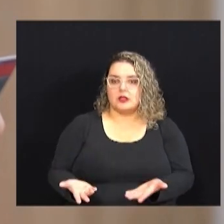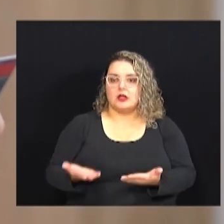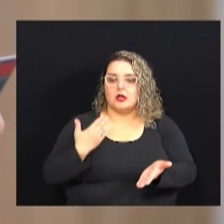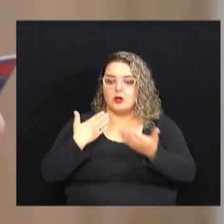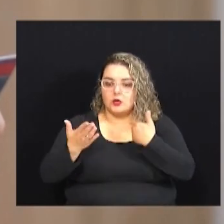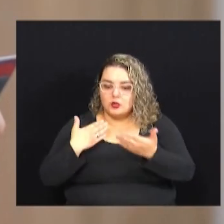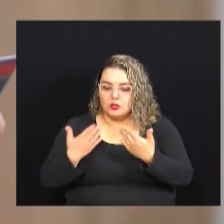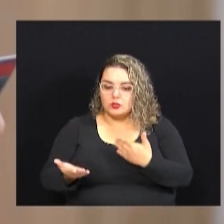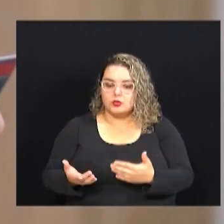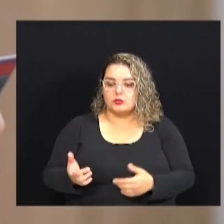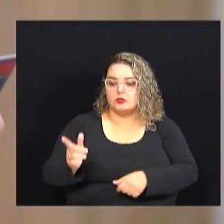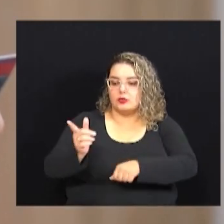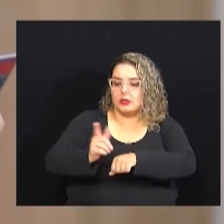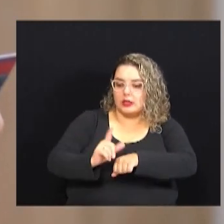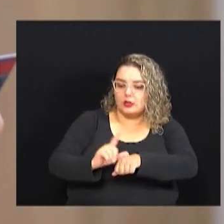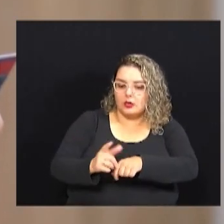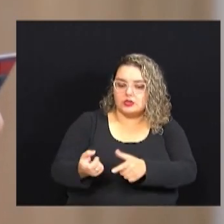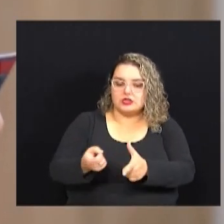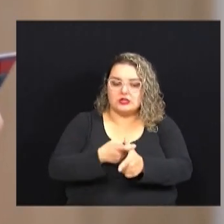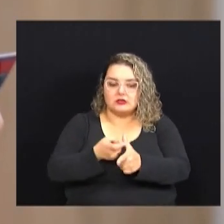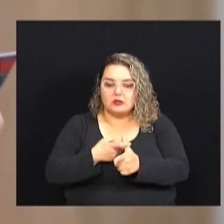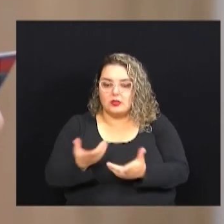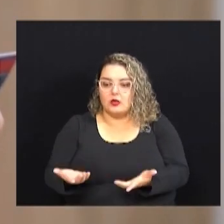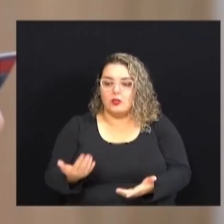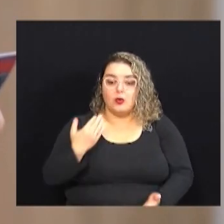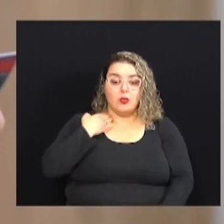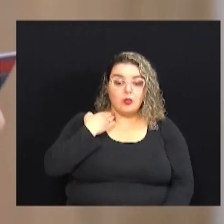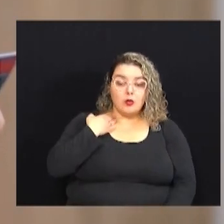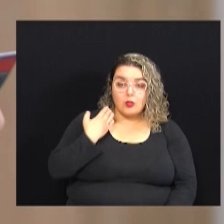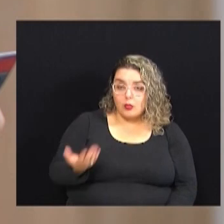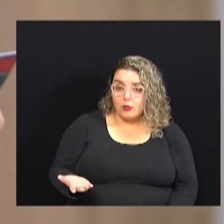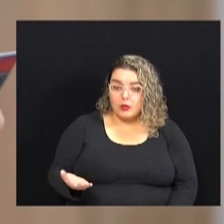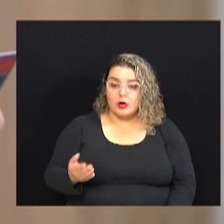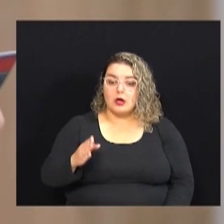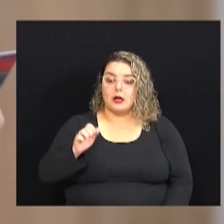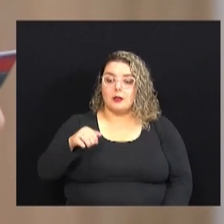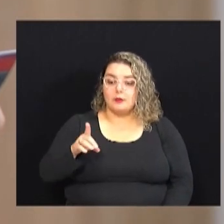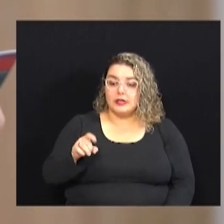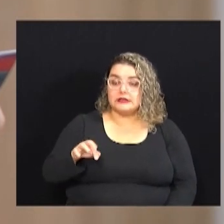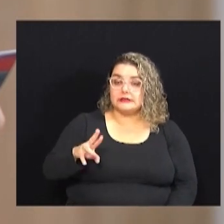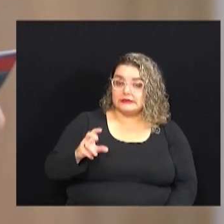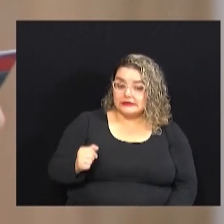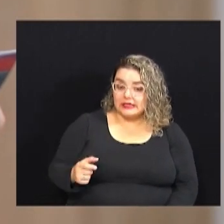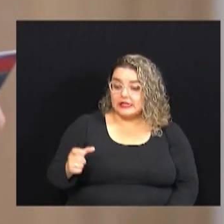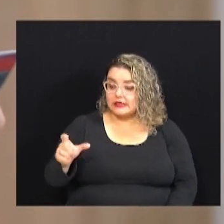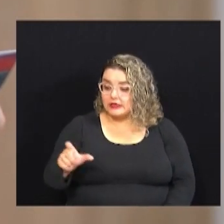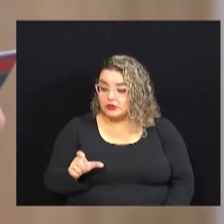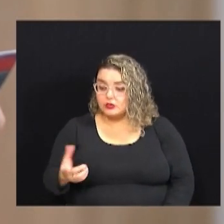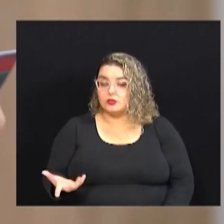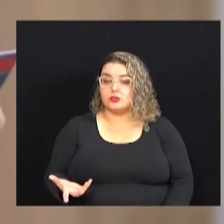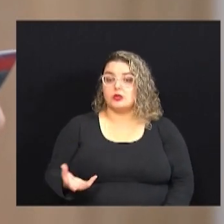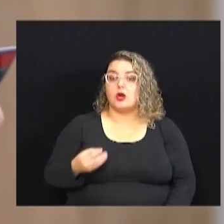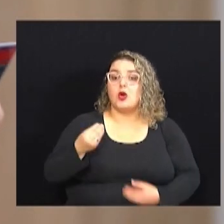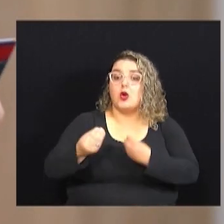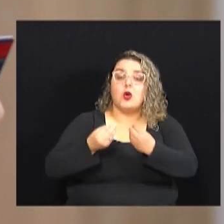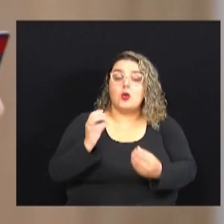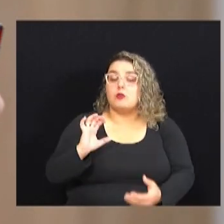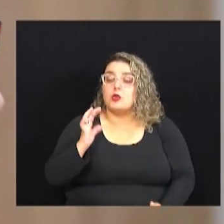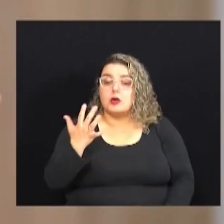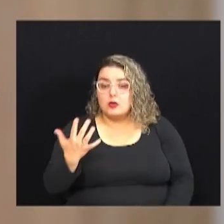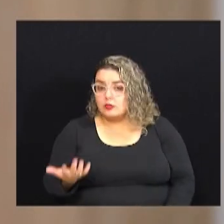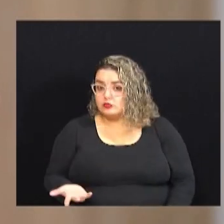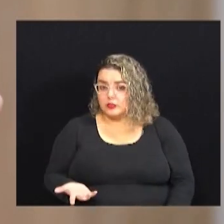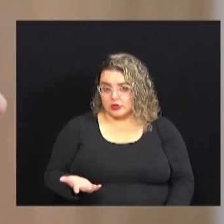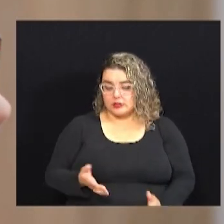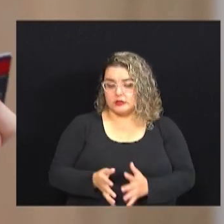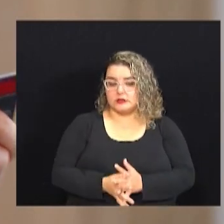pessoa negocia com a loja que está devendo, a pessoa negocia com a bandeira do cartão, com o banco, como é que funciona